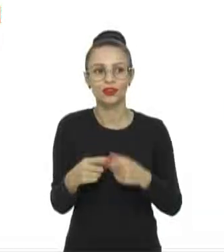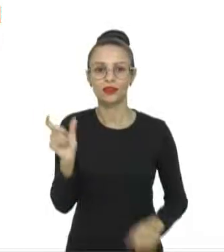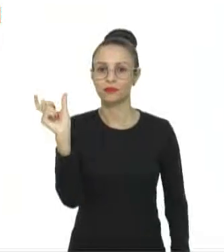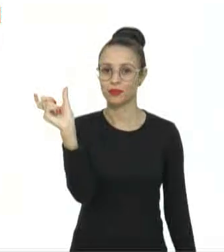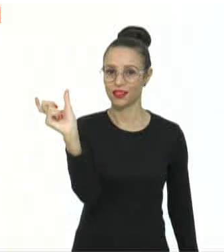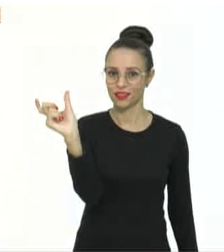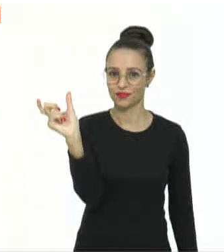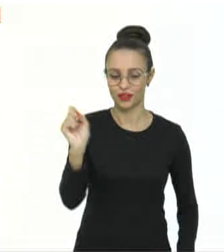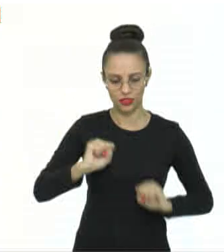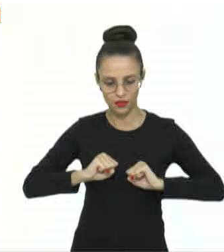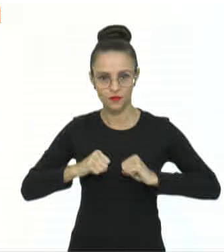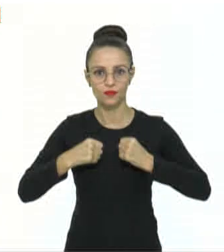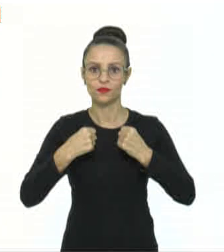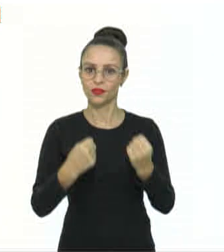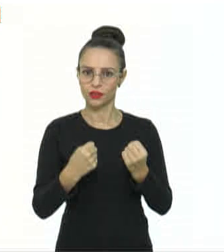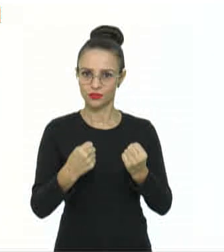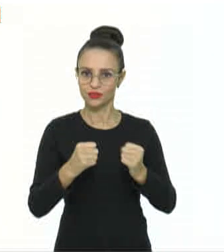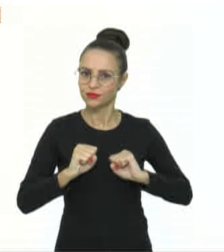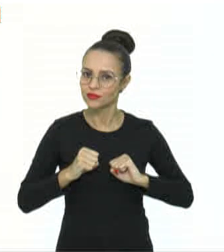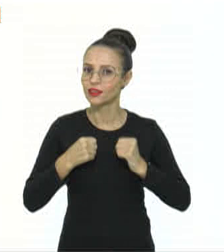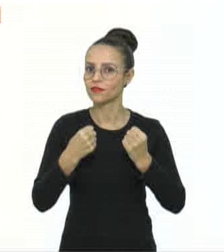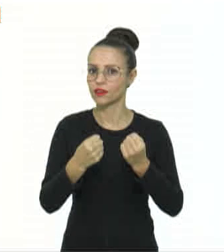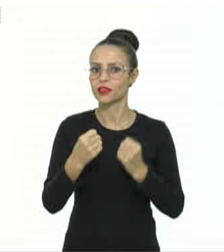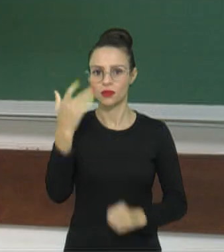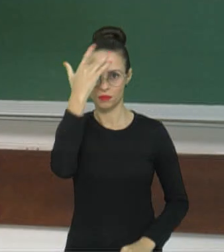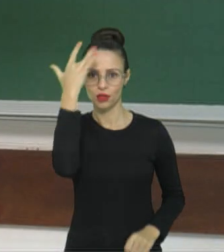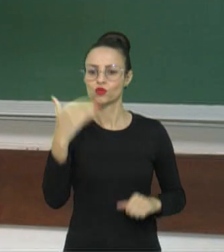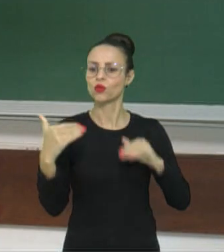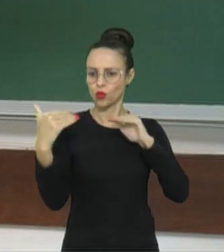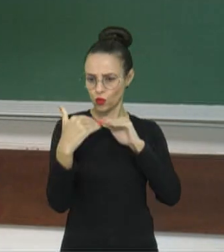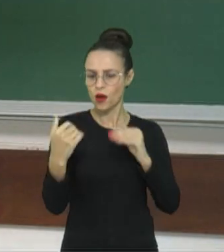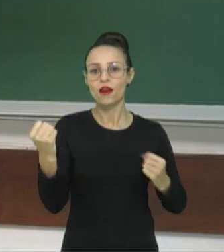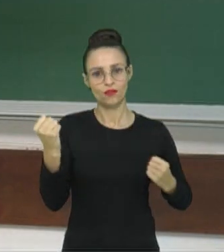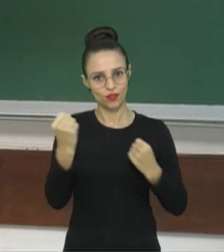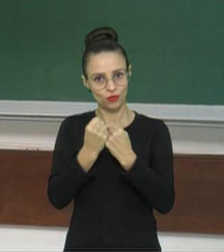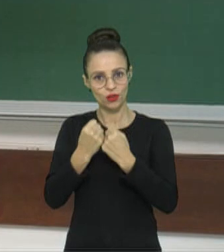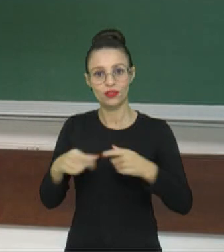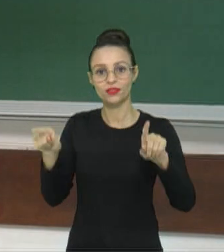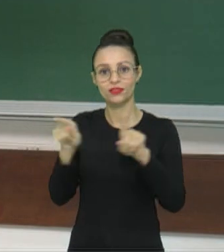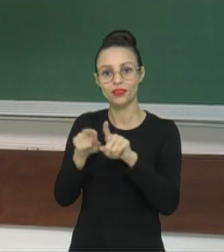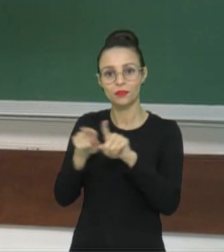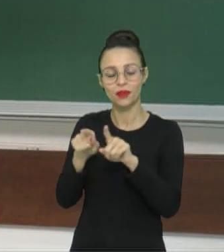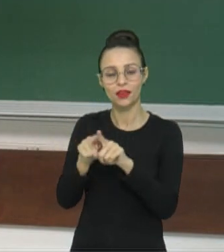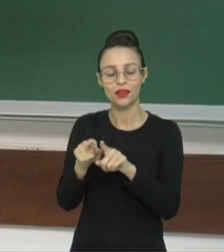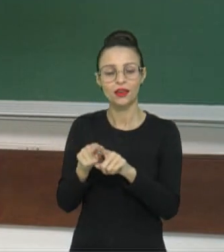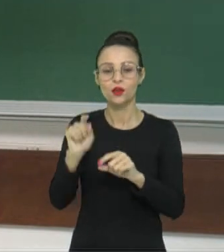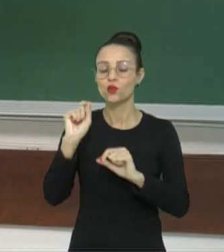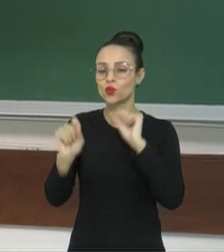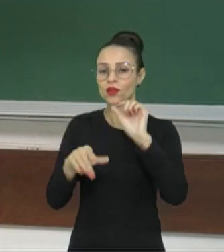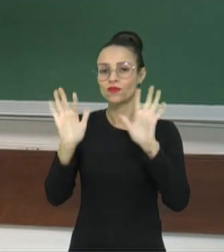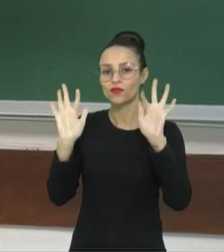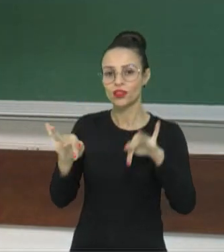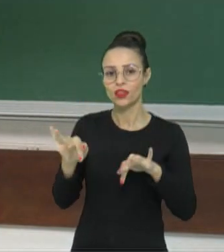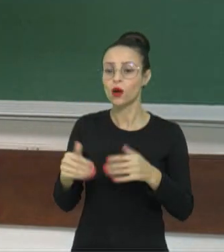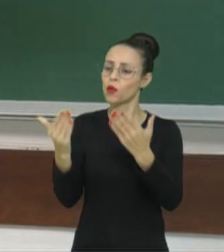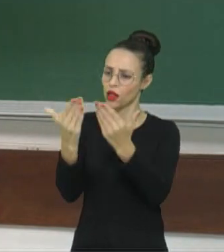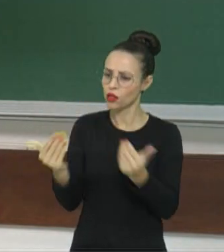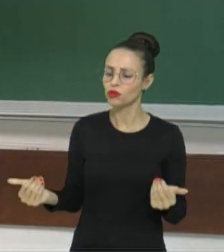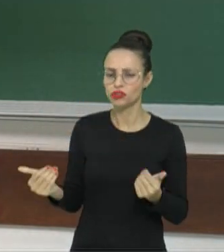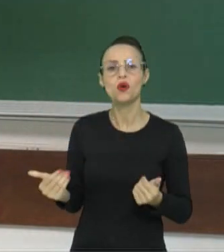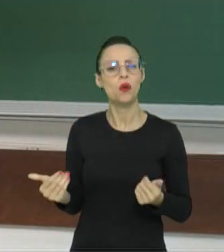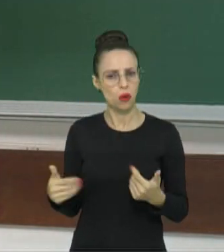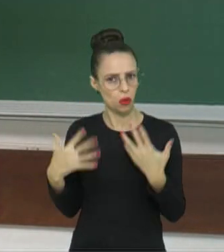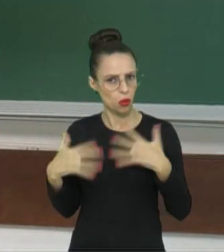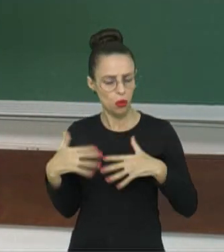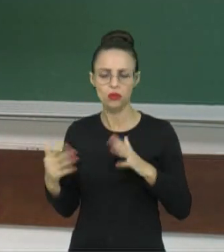temos aqui o defende, então a gente sabe que a pessoa é a favor, e ainda nós temos lá no final um elogio, diz que